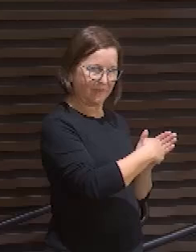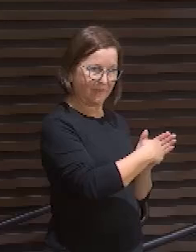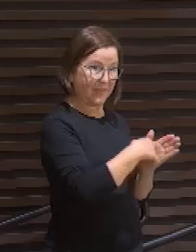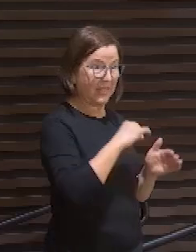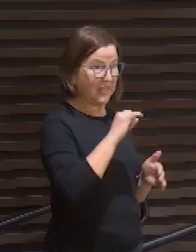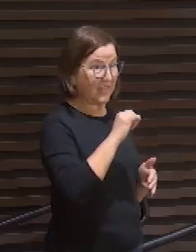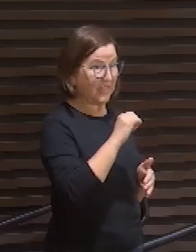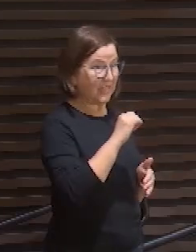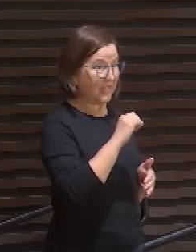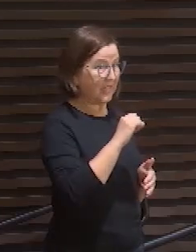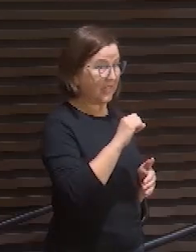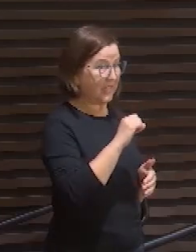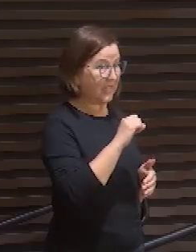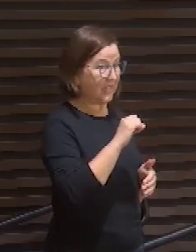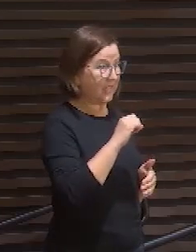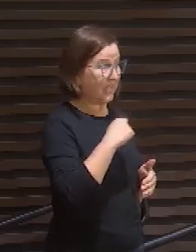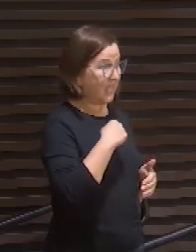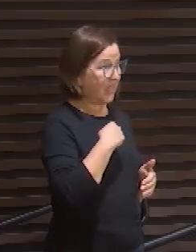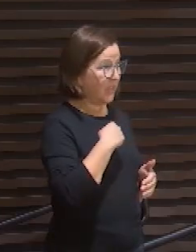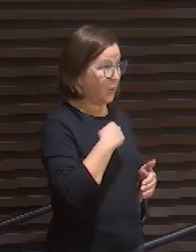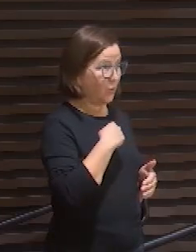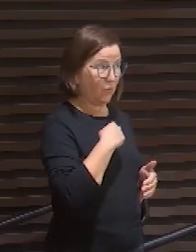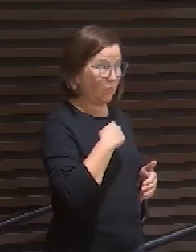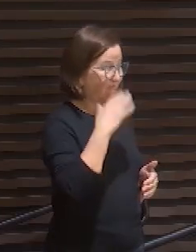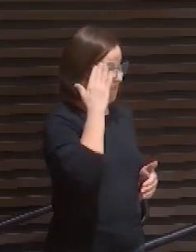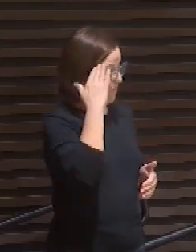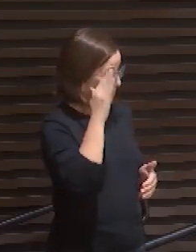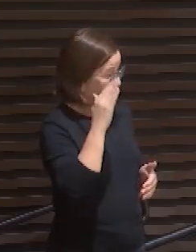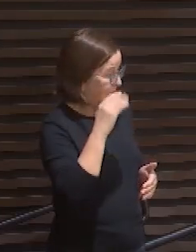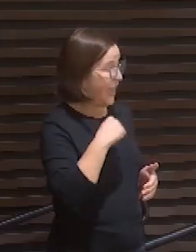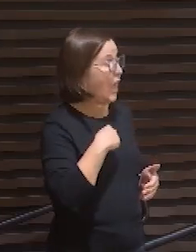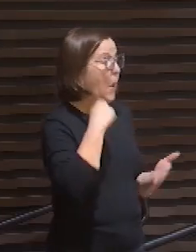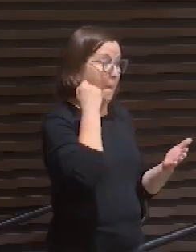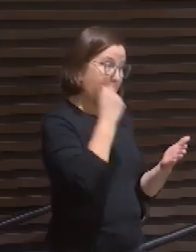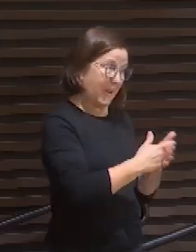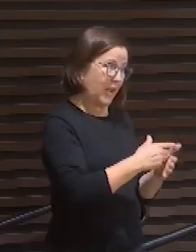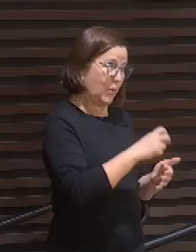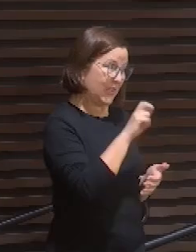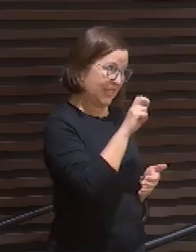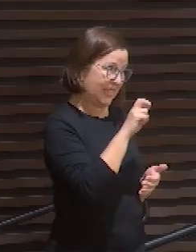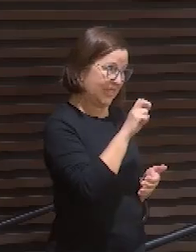Se eu não responder, eu lhe pago $5.